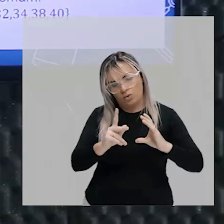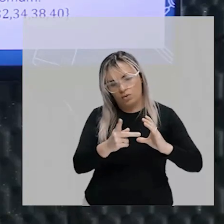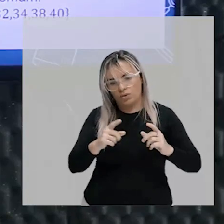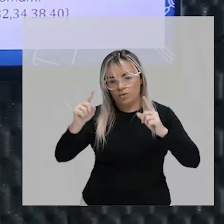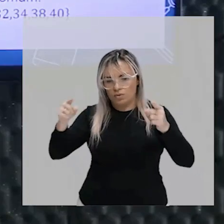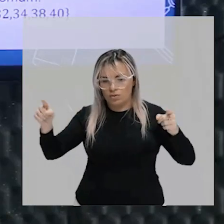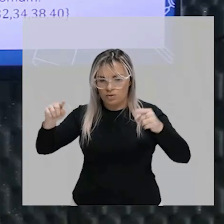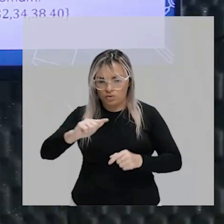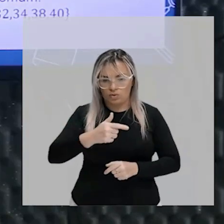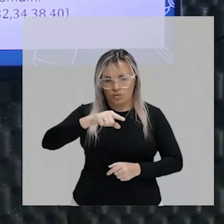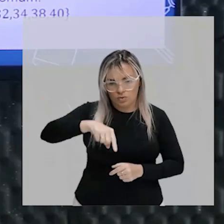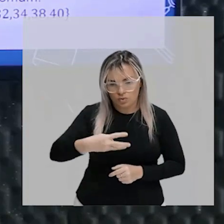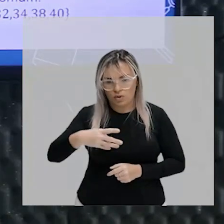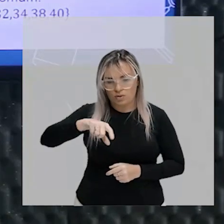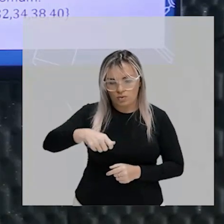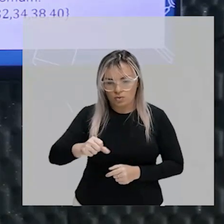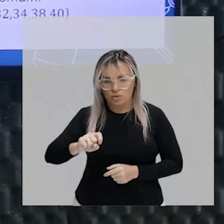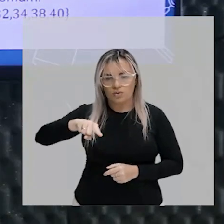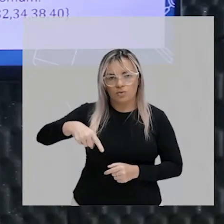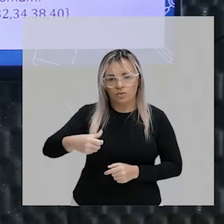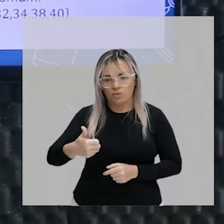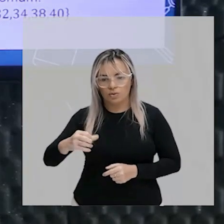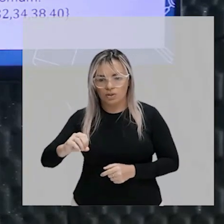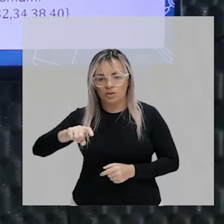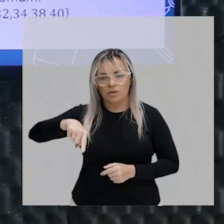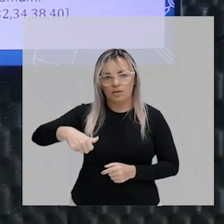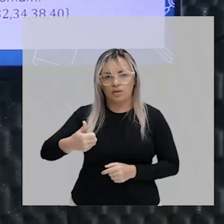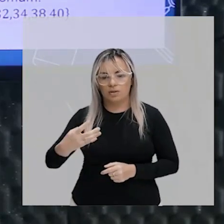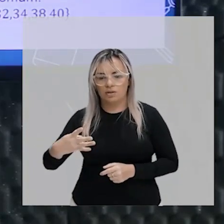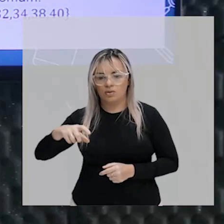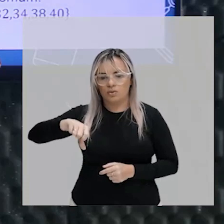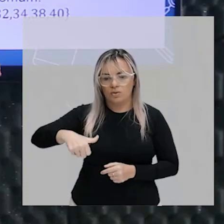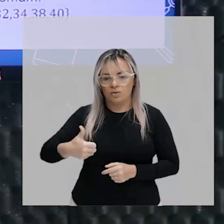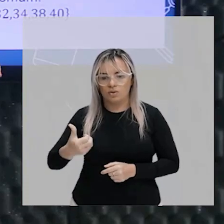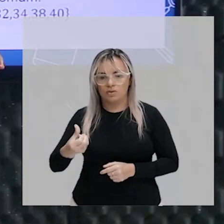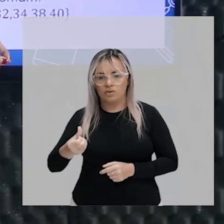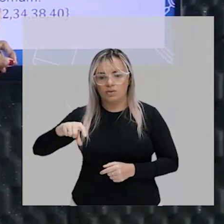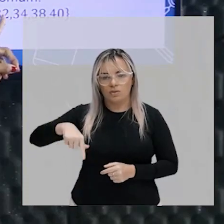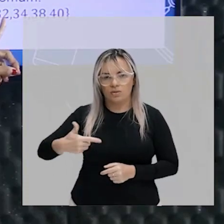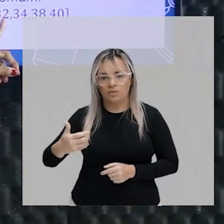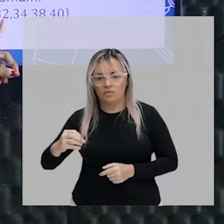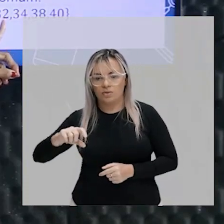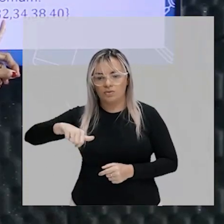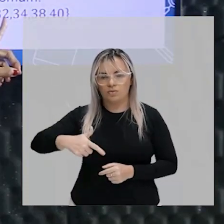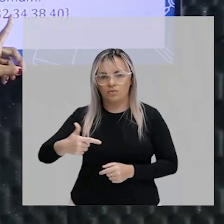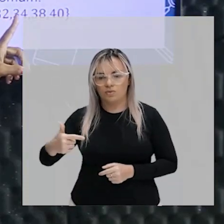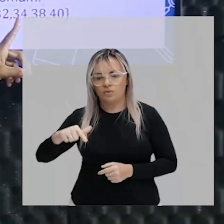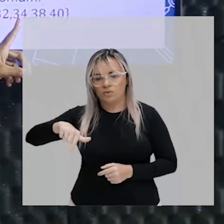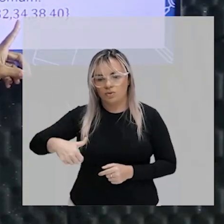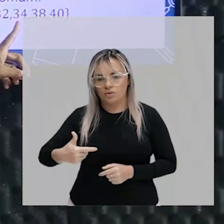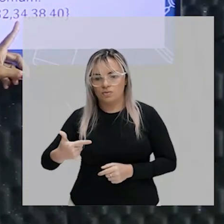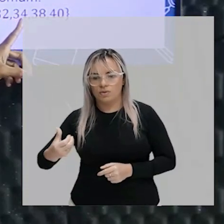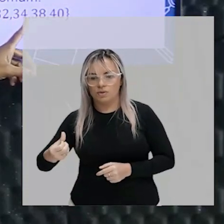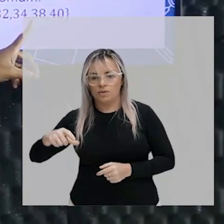14 16 20 22 26 28 32